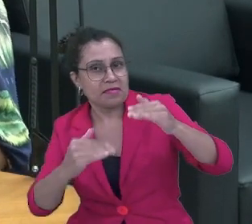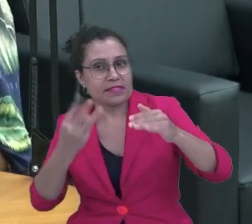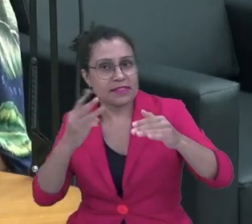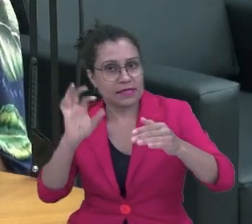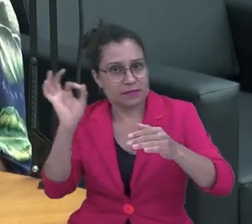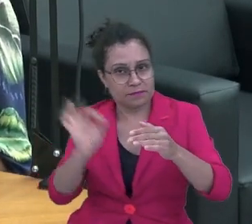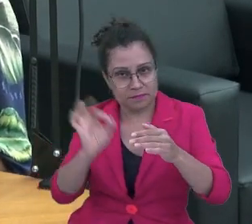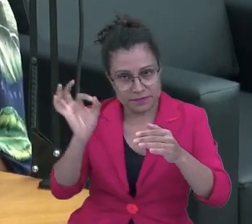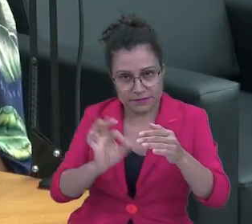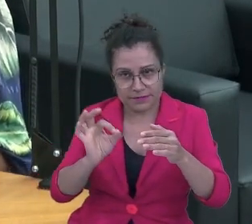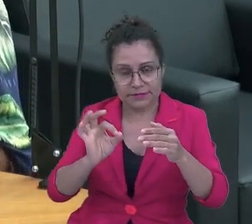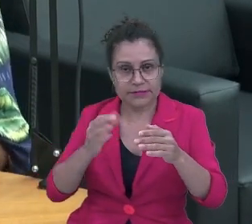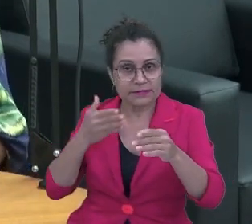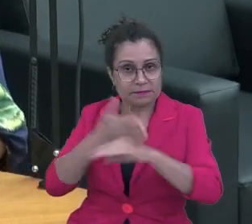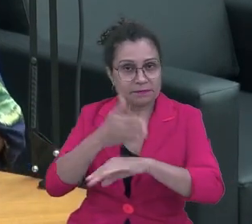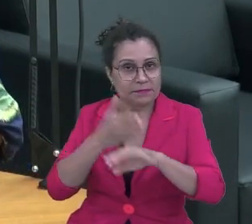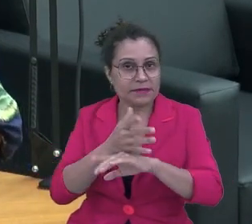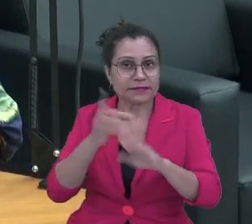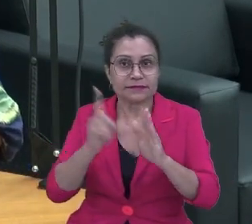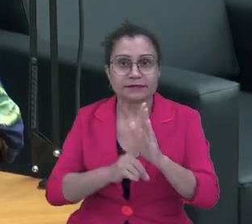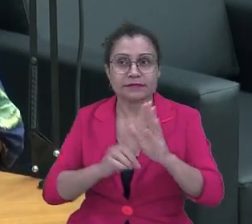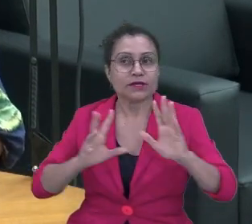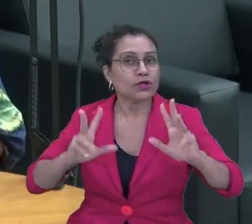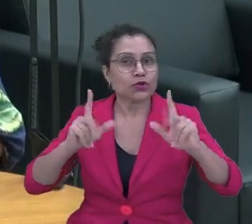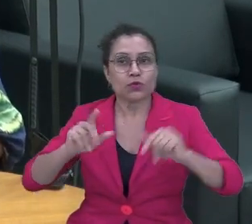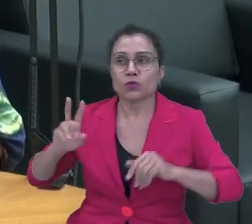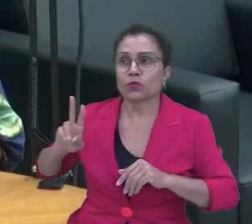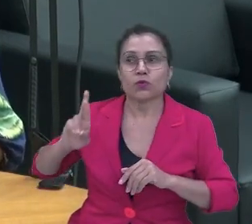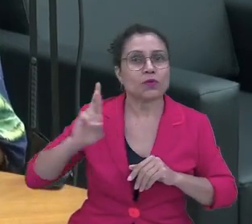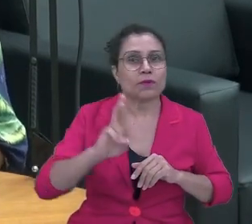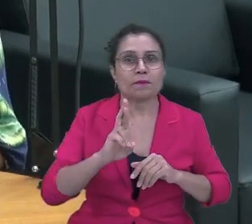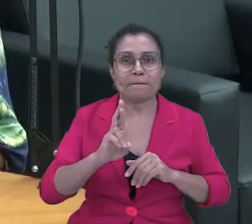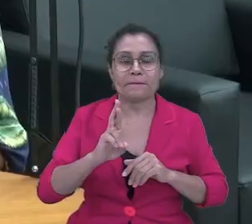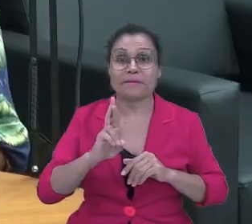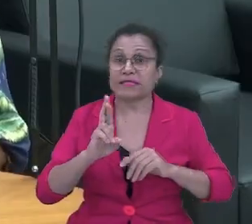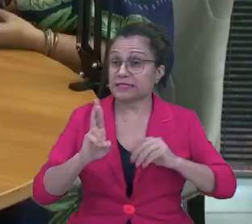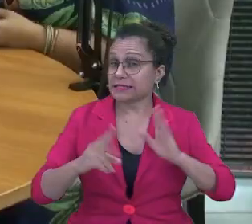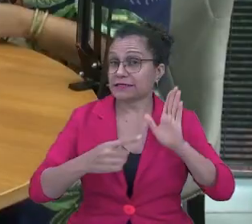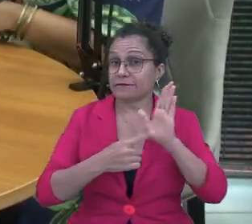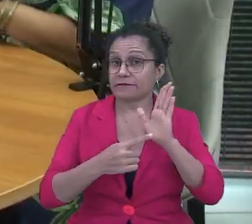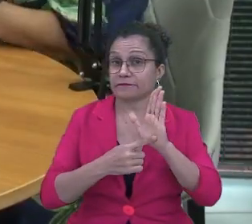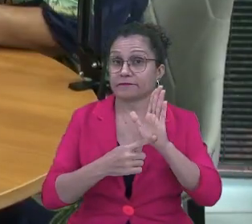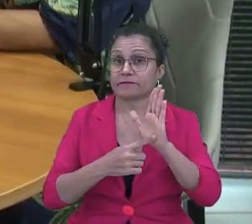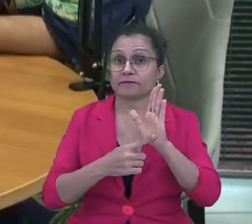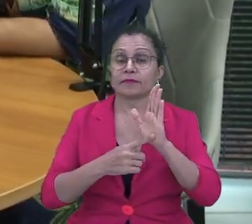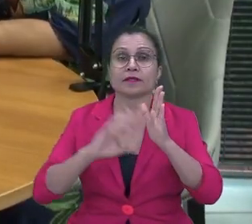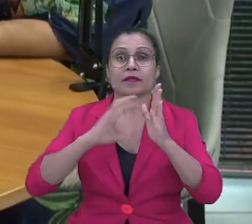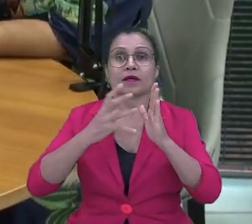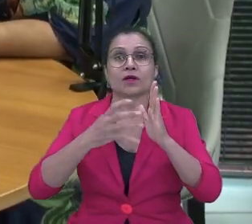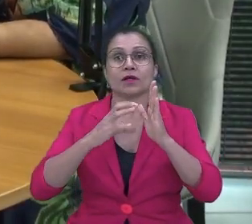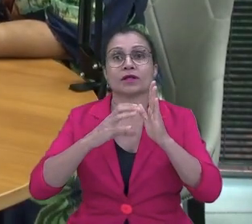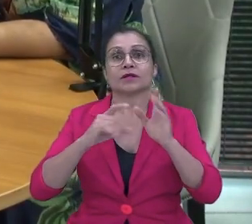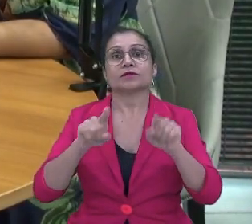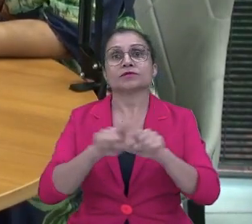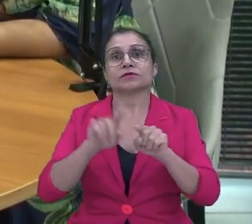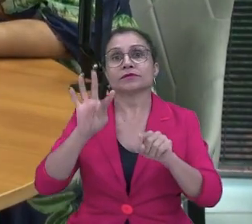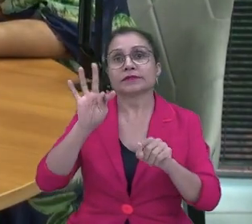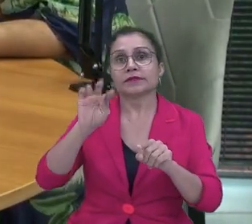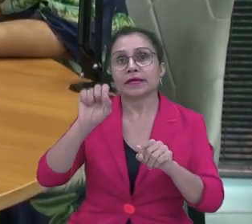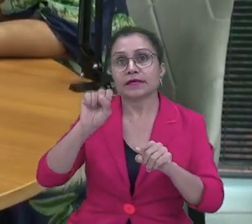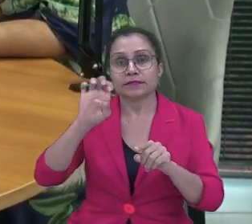30% do direito à participação, mas nós não somos representadas ainda. Dados do TSE, do Tribunal Superior Eleitoral,